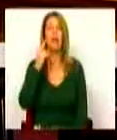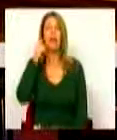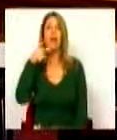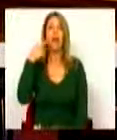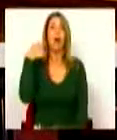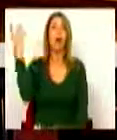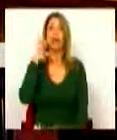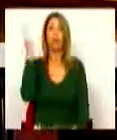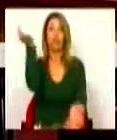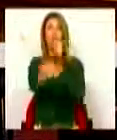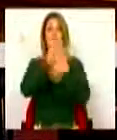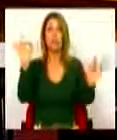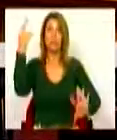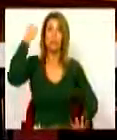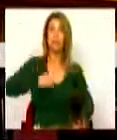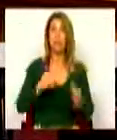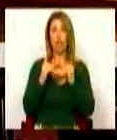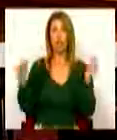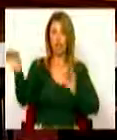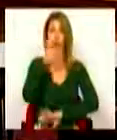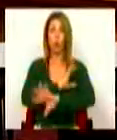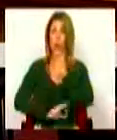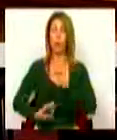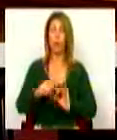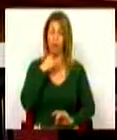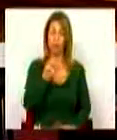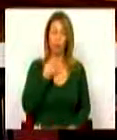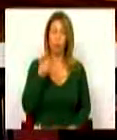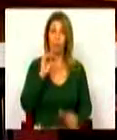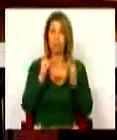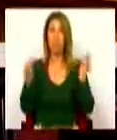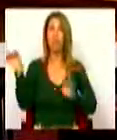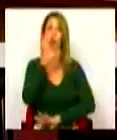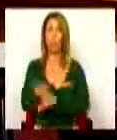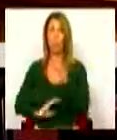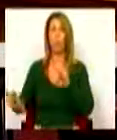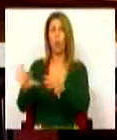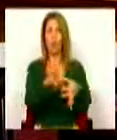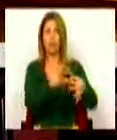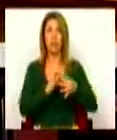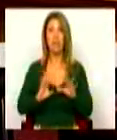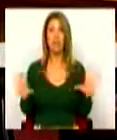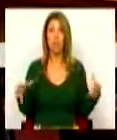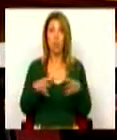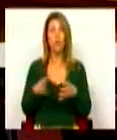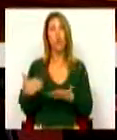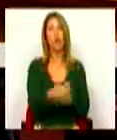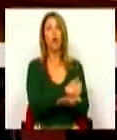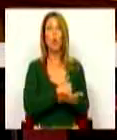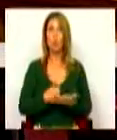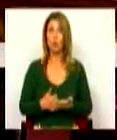à escala europeia, repito, à escala europeia, alianças e concentração de meios